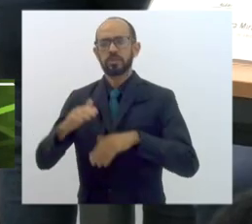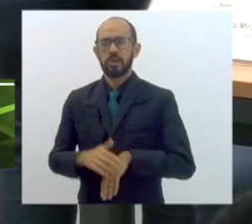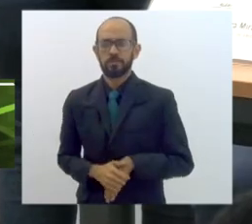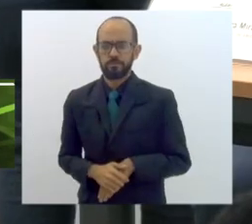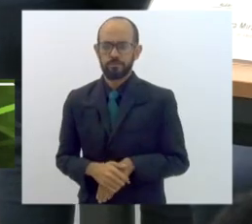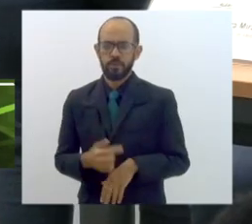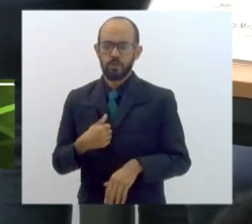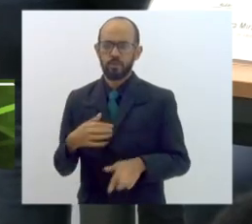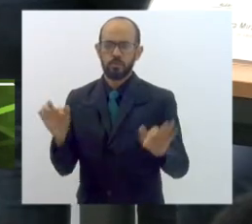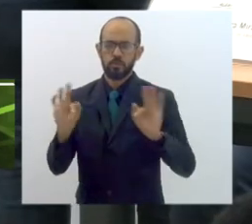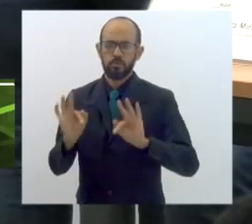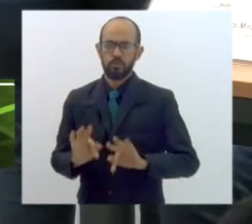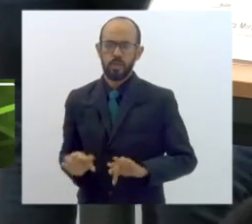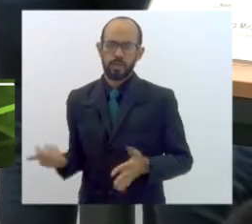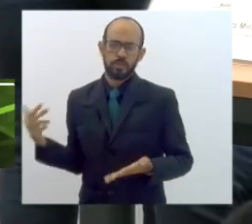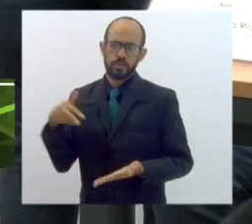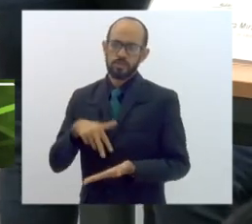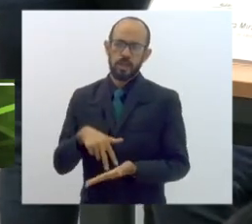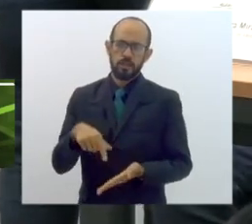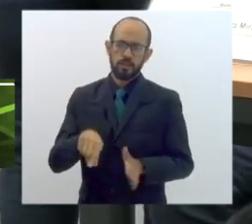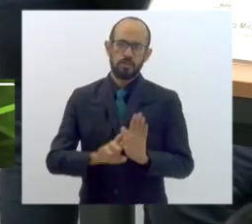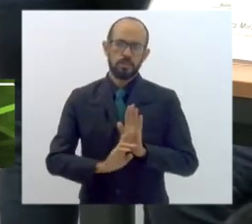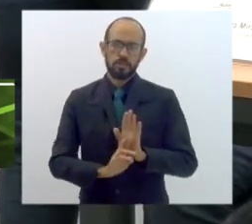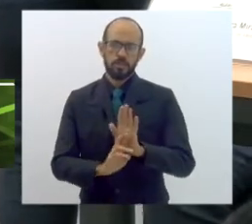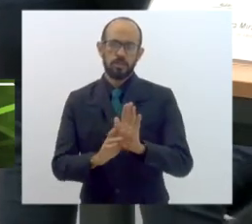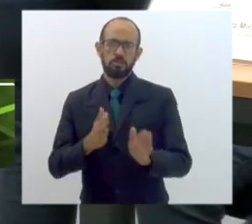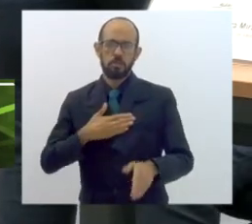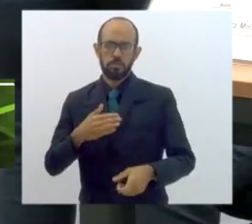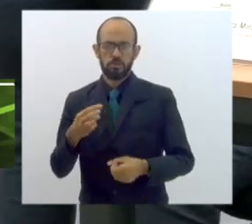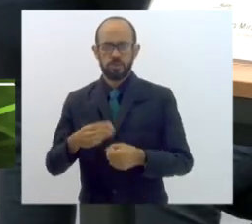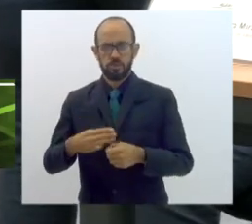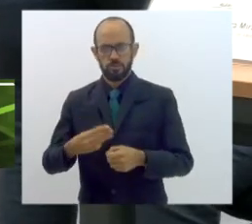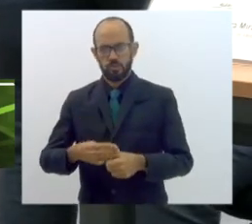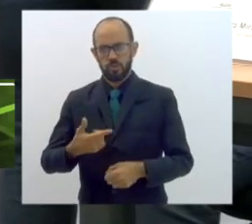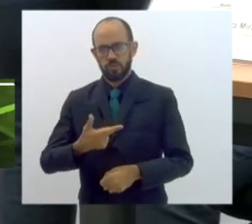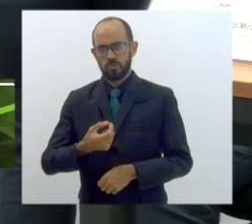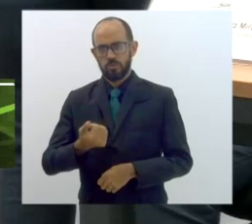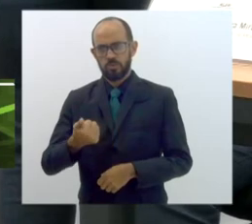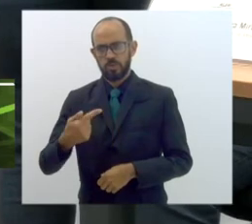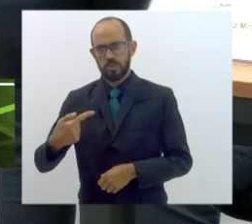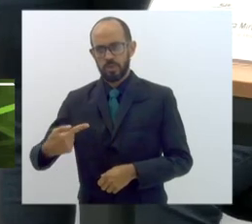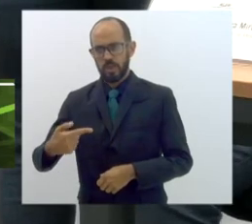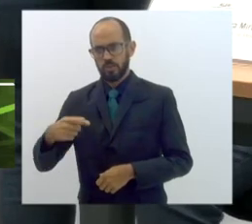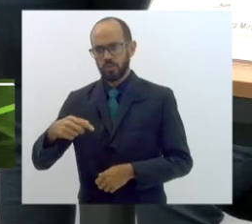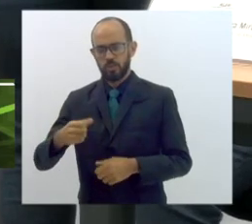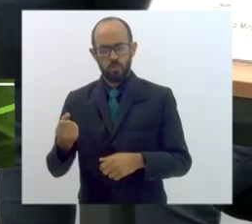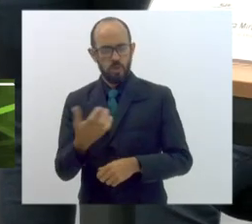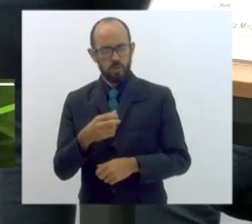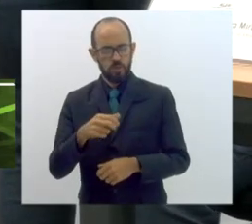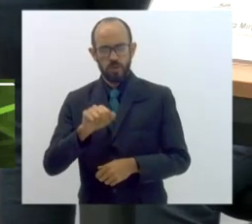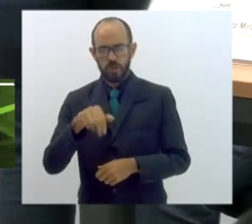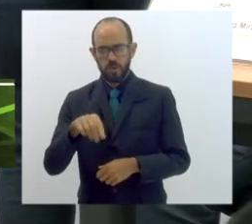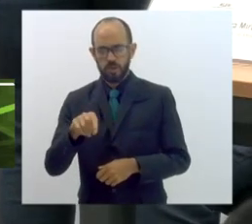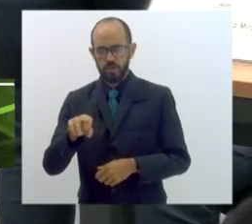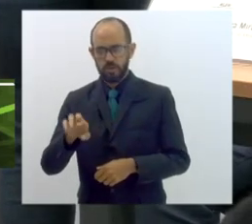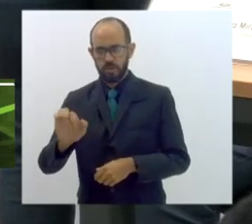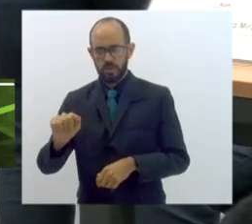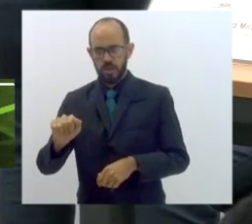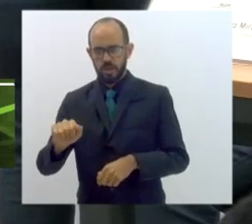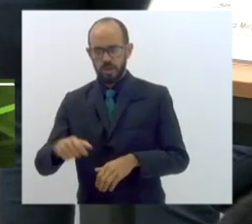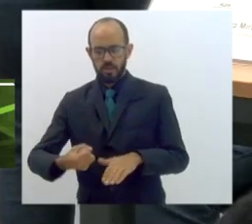muito feliz de estar aqui representando meu município. Em 2017, quando o André tomou posse como prefeito e